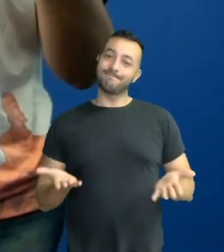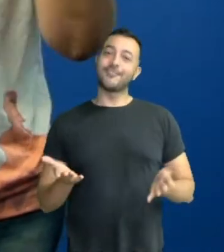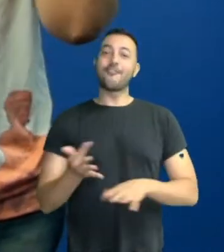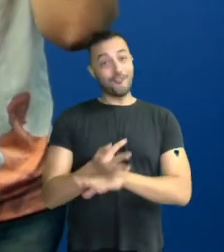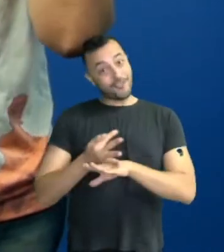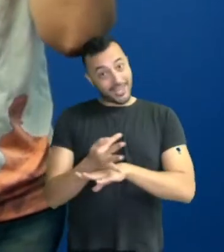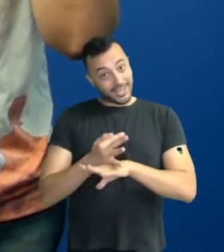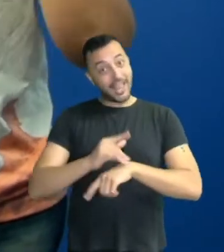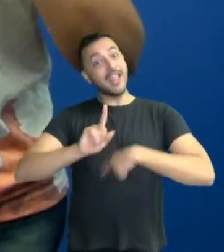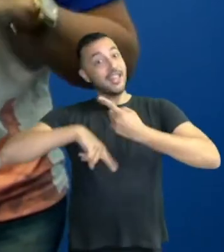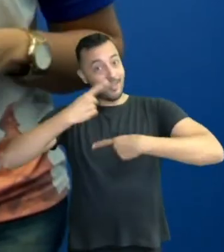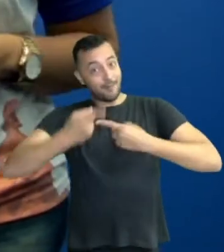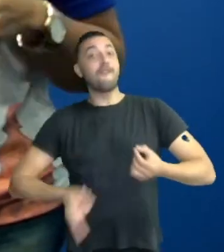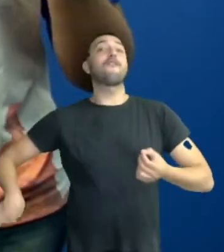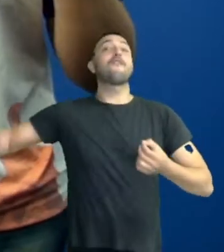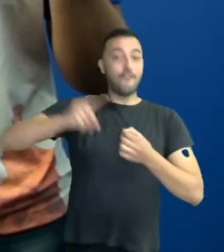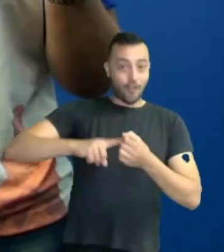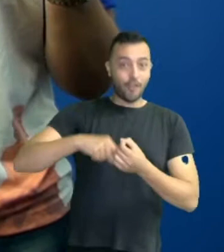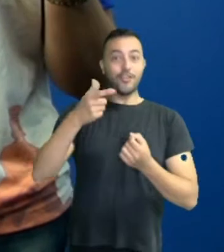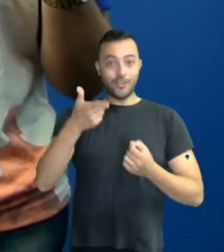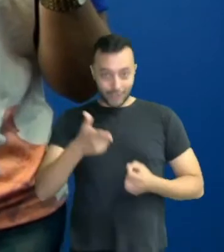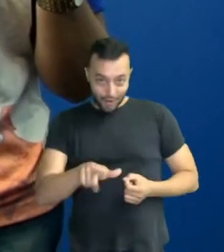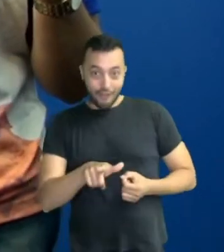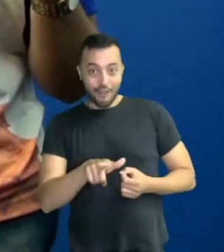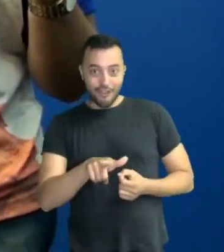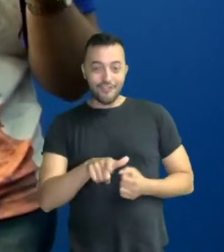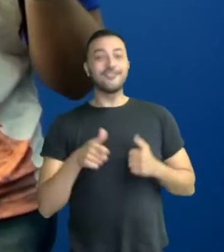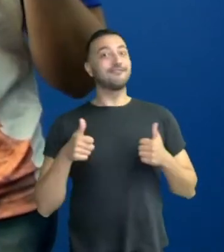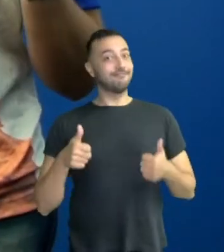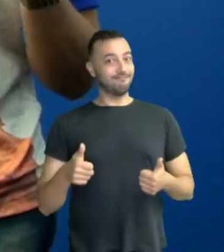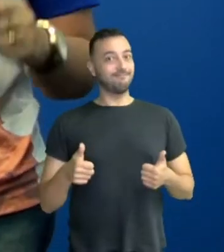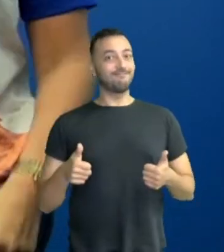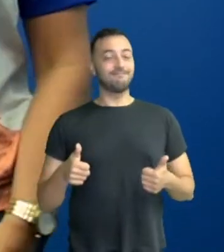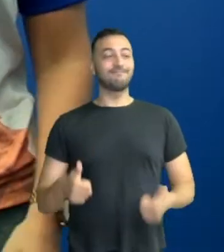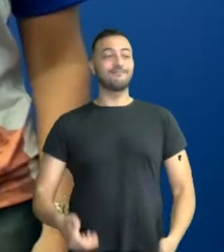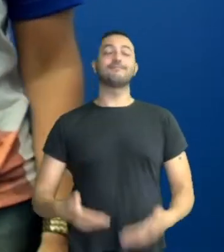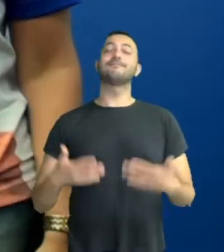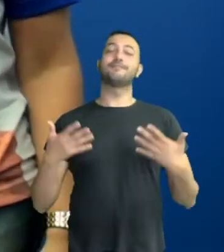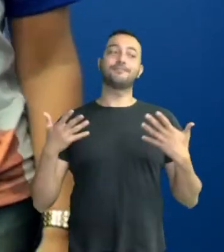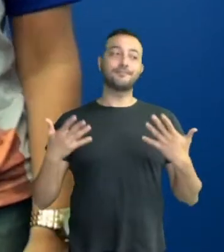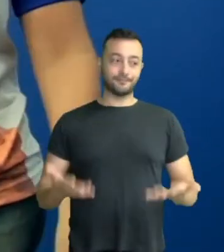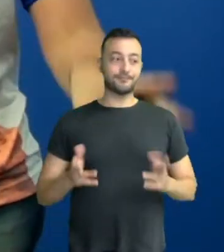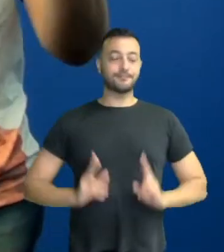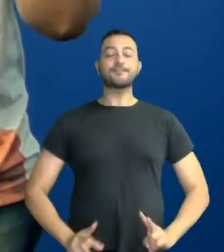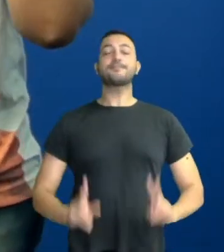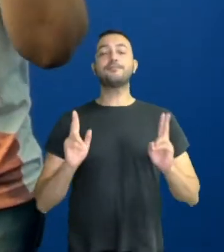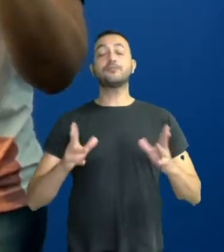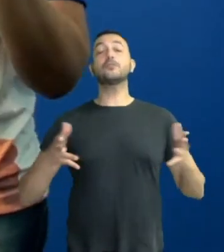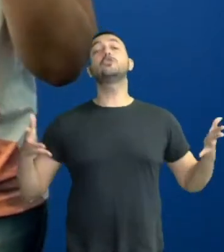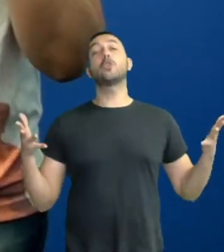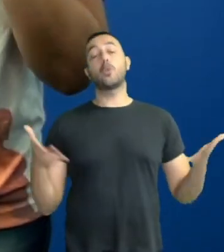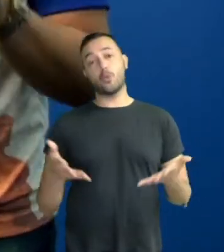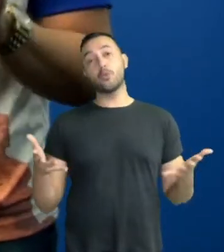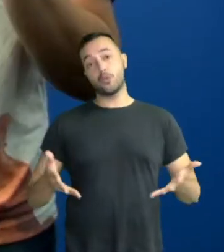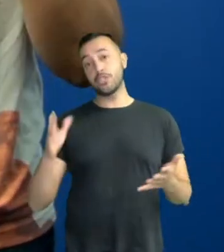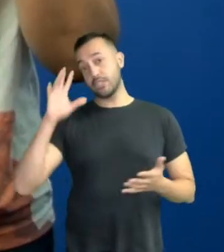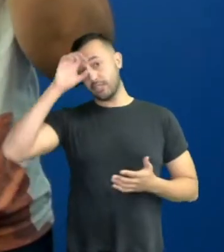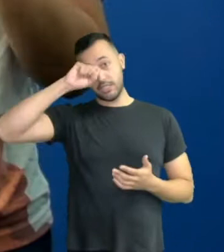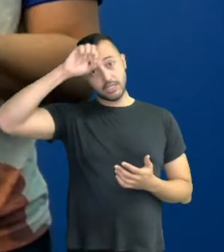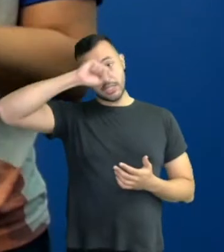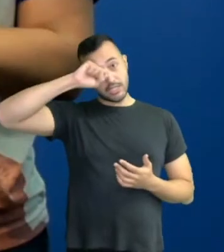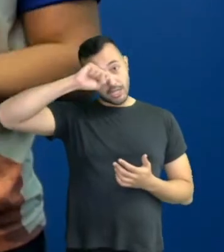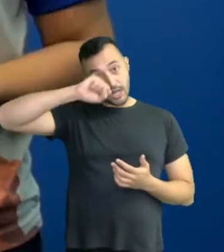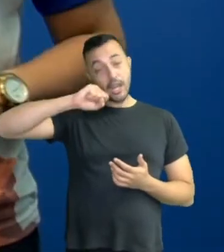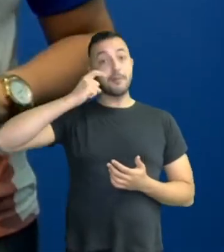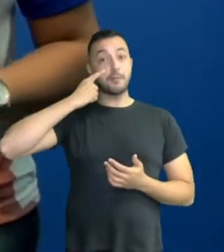recesso, depois nós voltamos de novo com tudo, viu? Então, vamos lá. Hoje nós vamos aprender